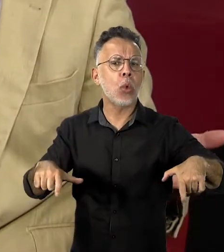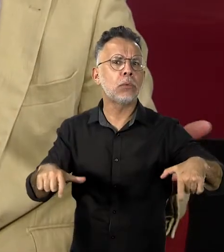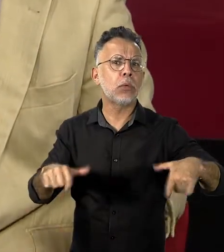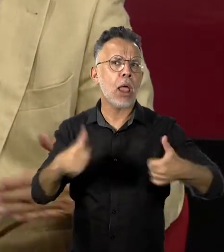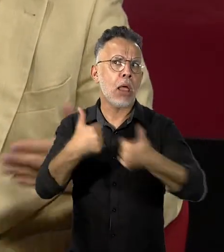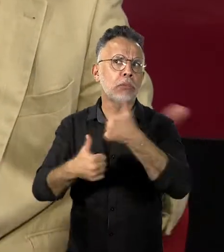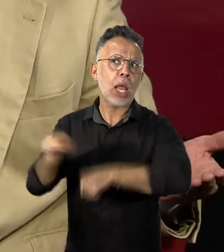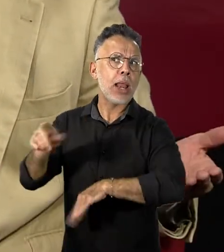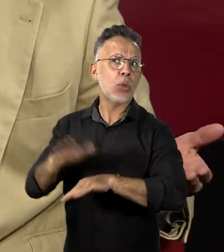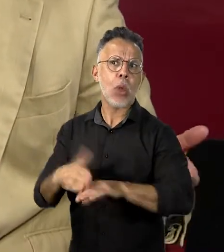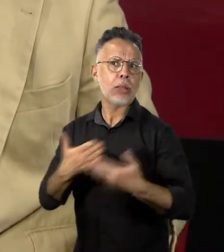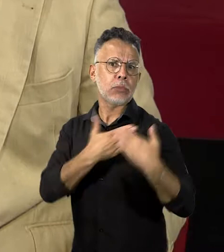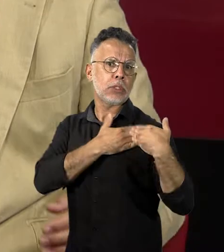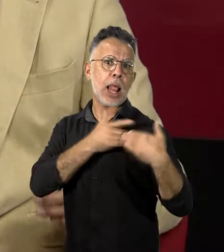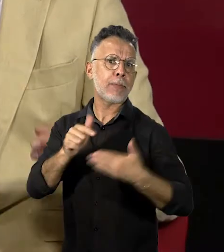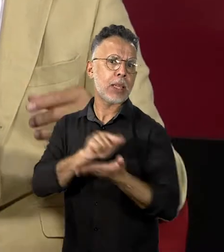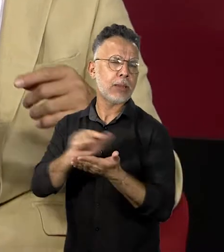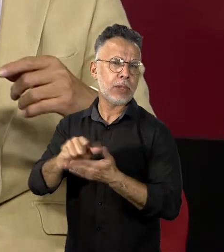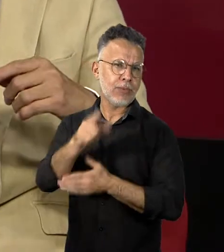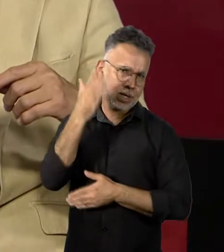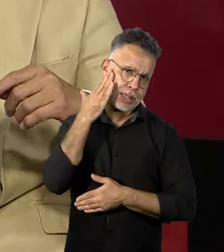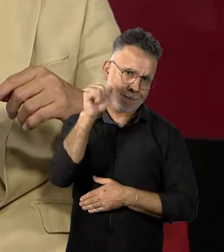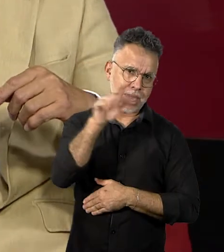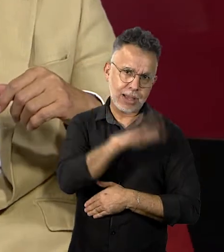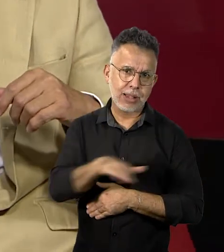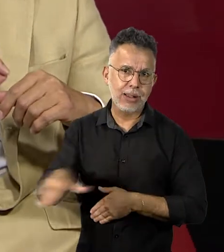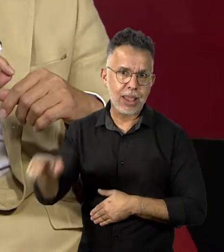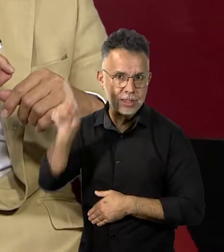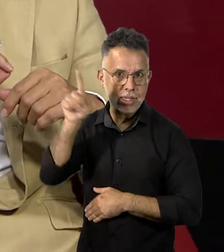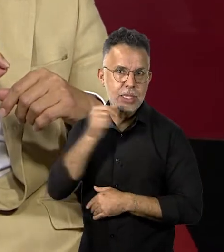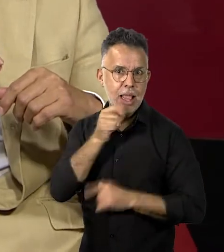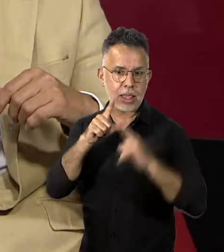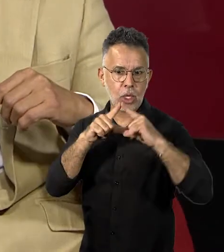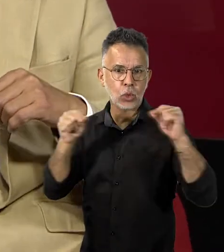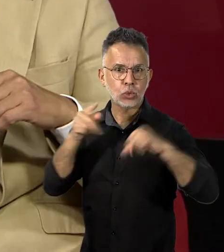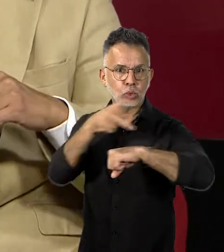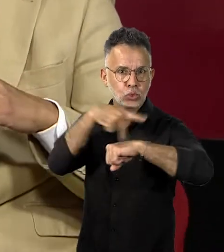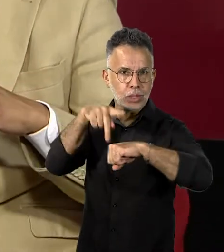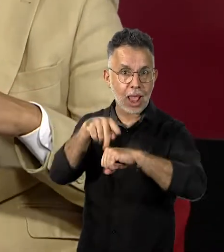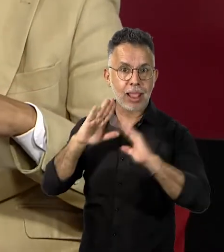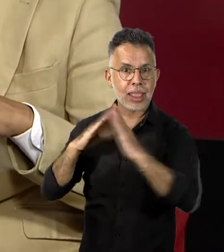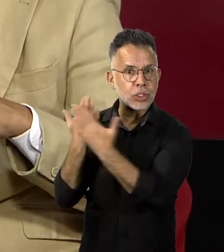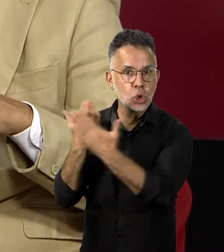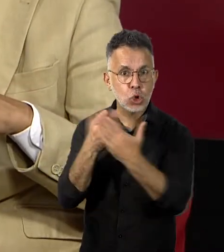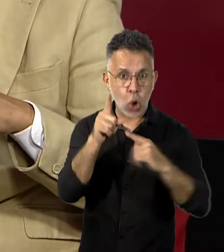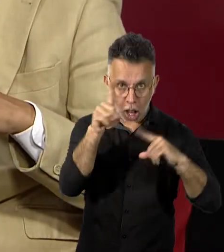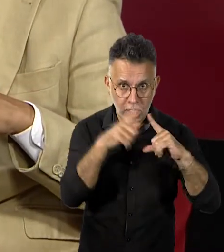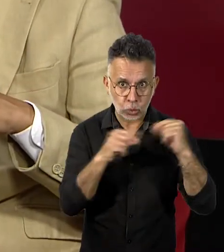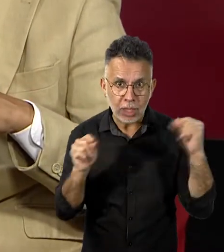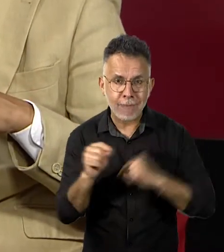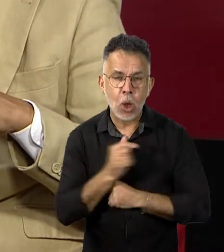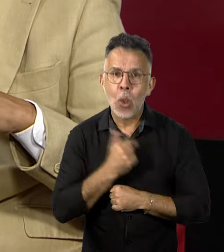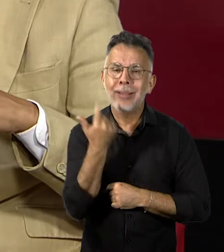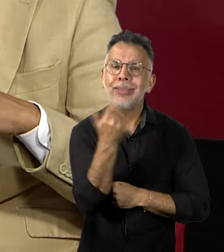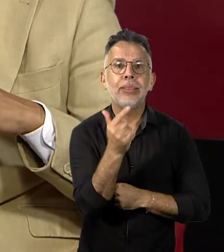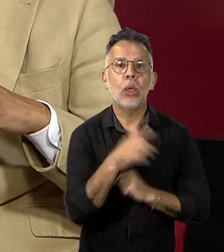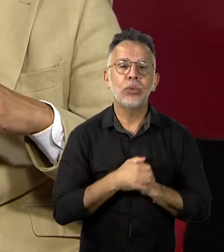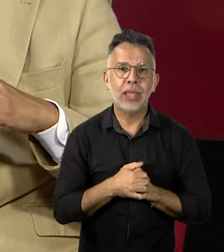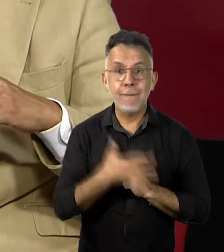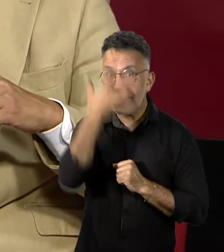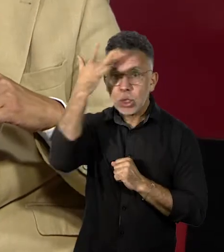são da área de limpeza. Você sabia que as crianças japonesas, lá nas escolinhas japonesas, não